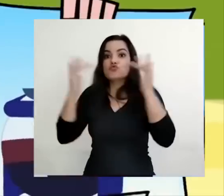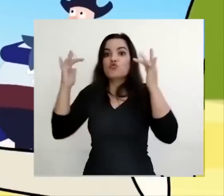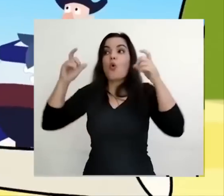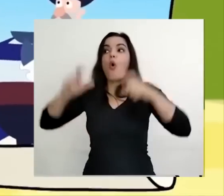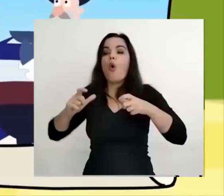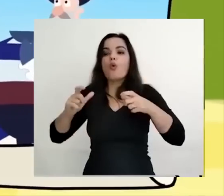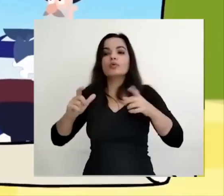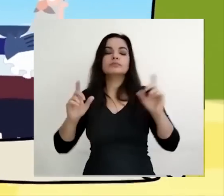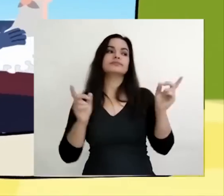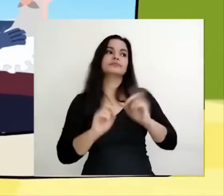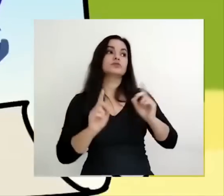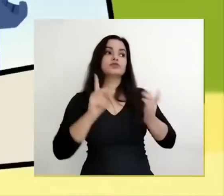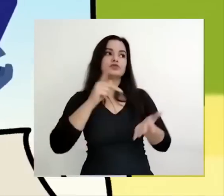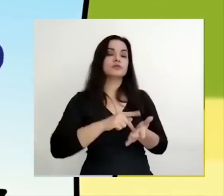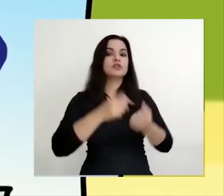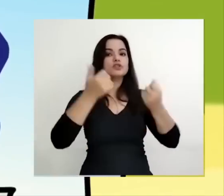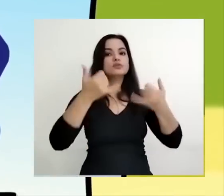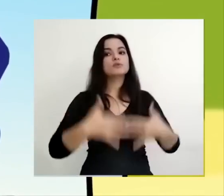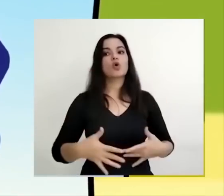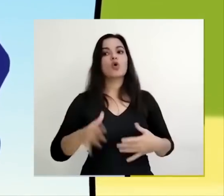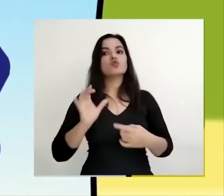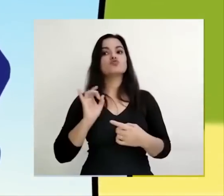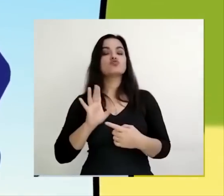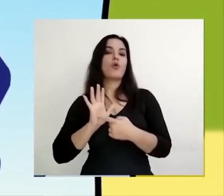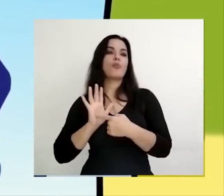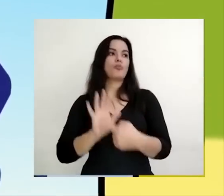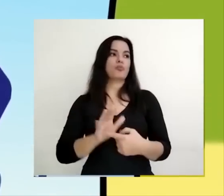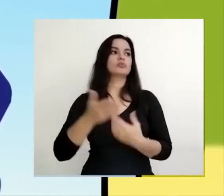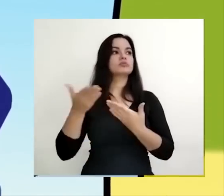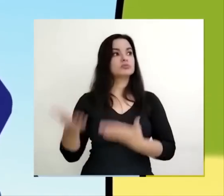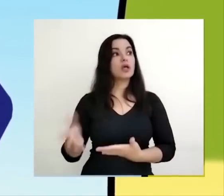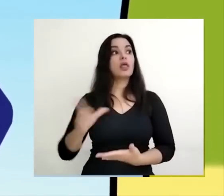confirmam que o poderoso pirata azul existiu de verdade.